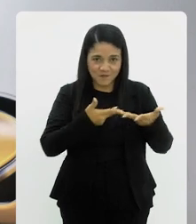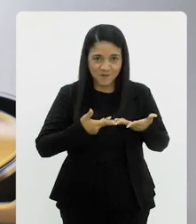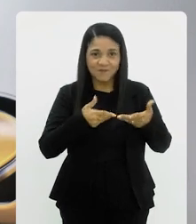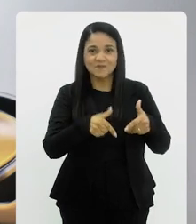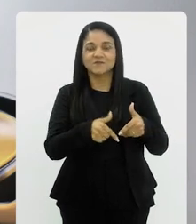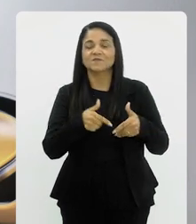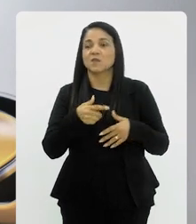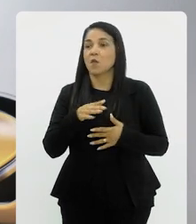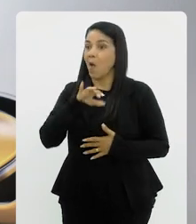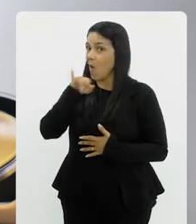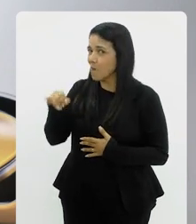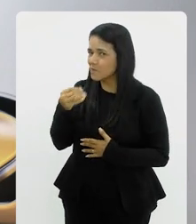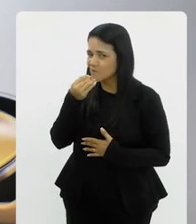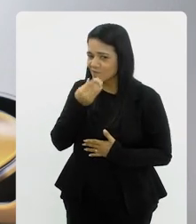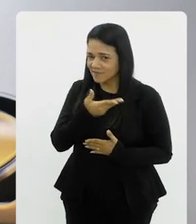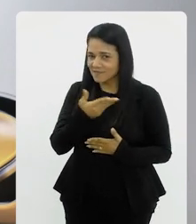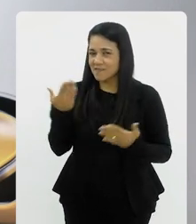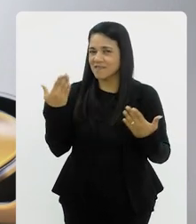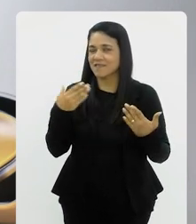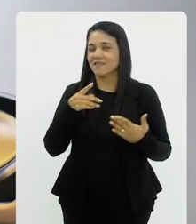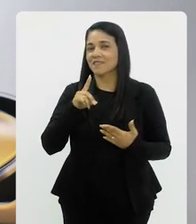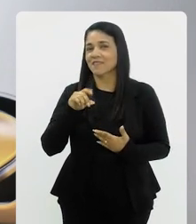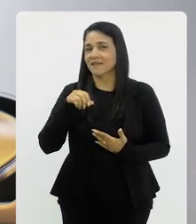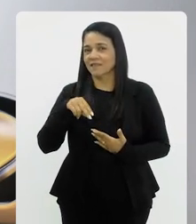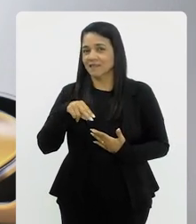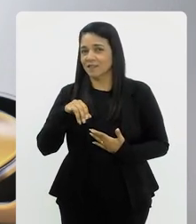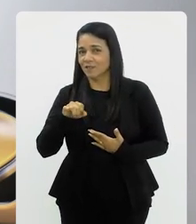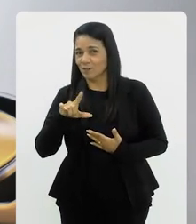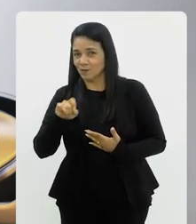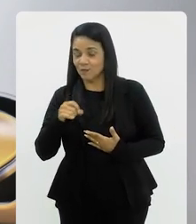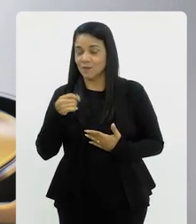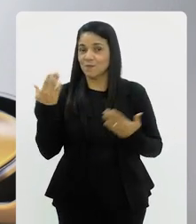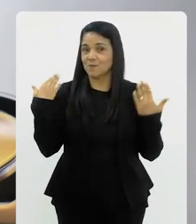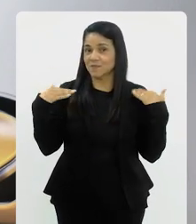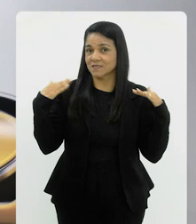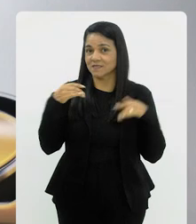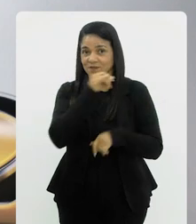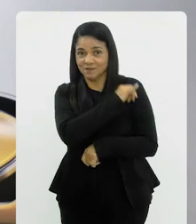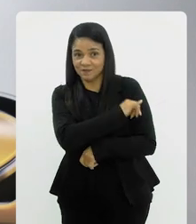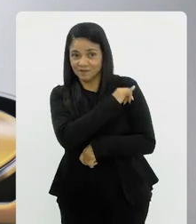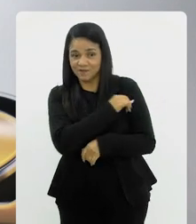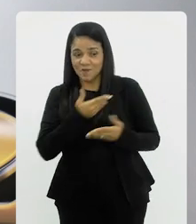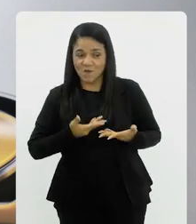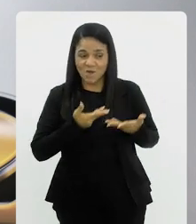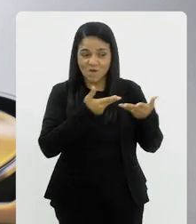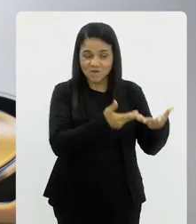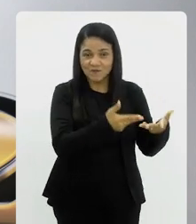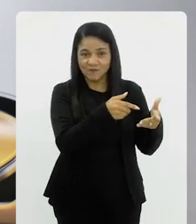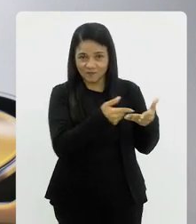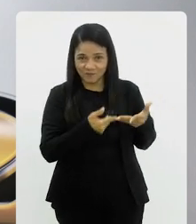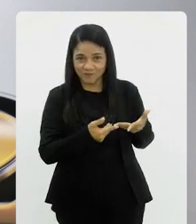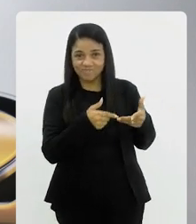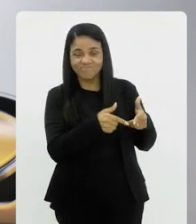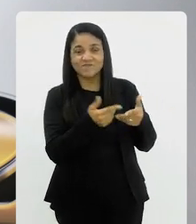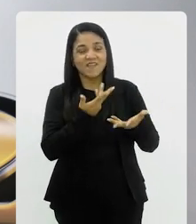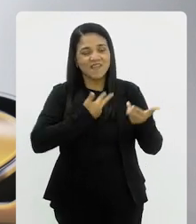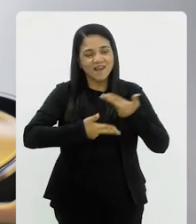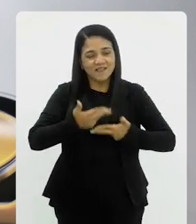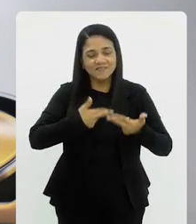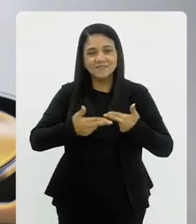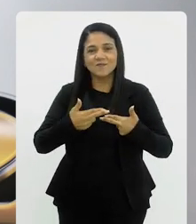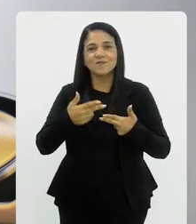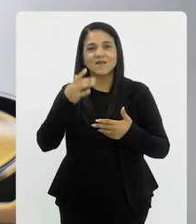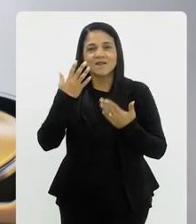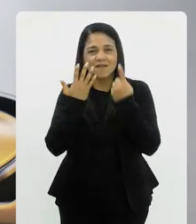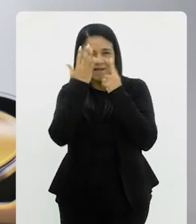Danilo está passeando pelo Rio de Janeiro e fiz esse convite para ele, para ele falar um pouco dessa relação do Carnaval Rio,